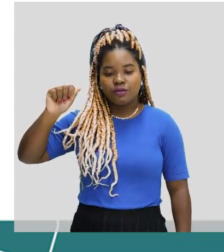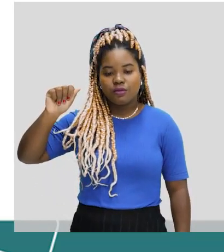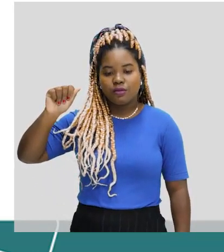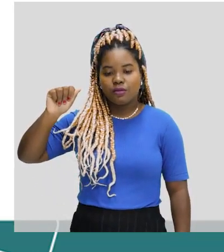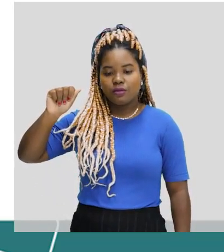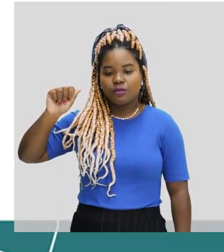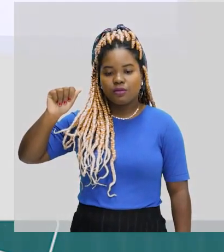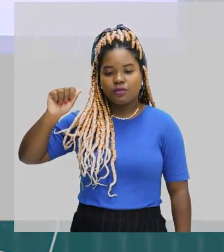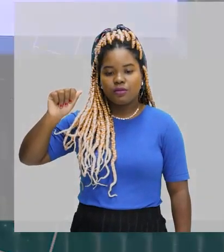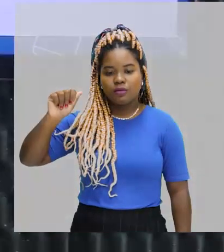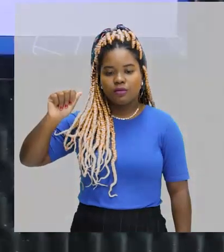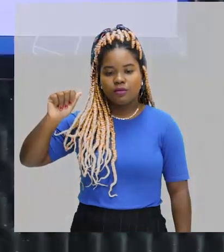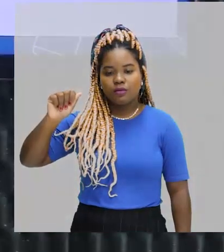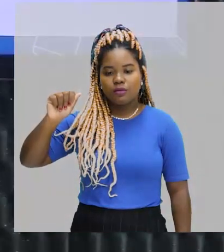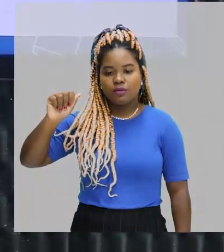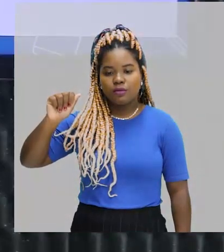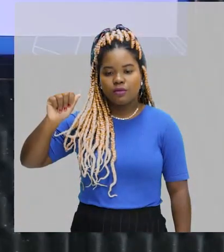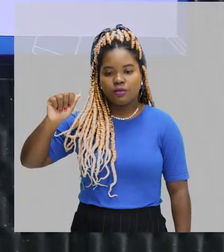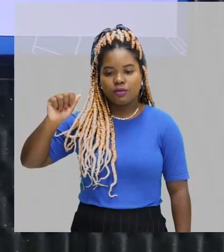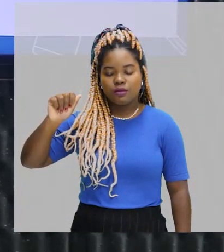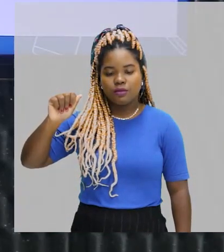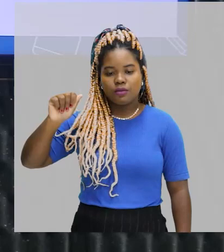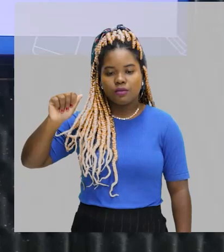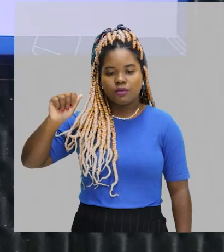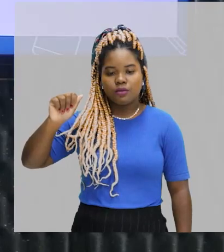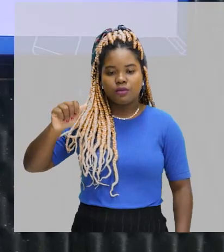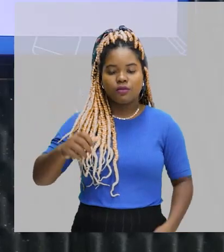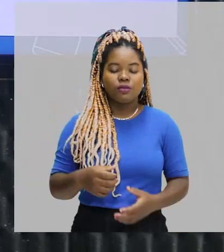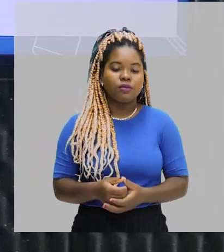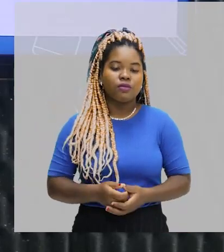indispusesse com S, tá bom?